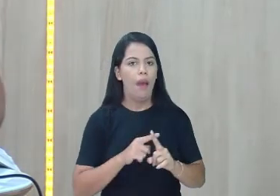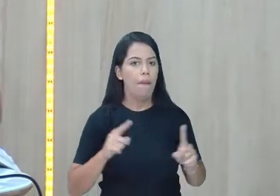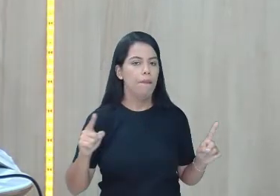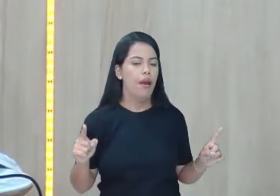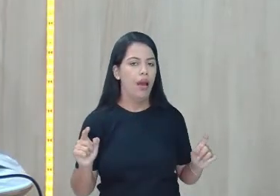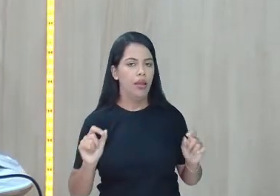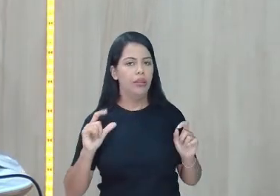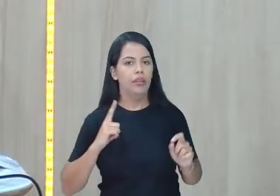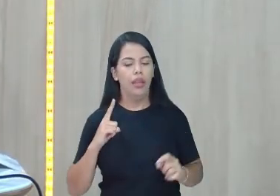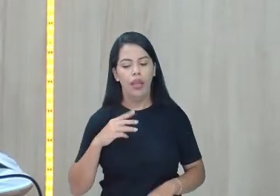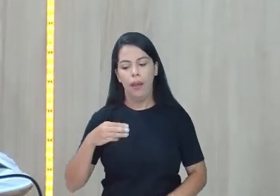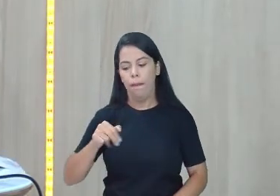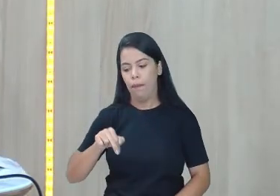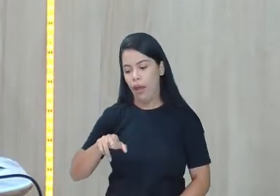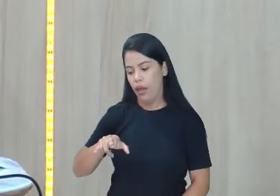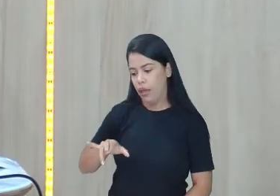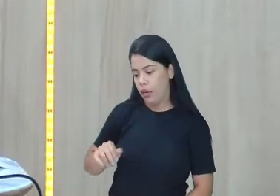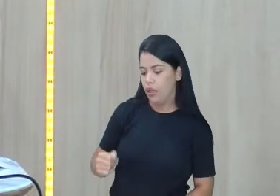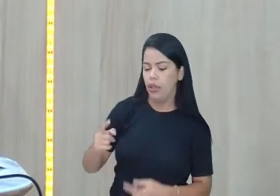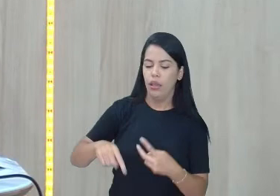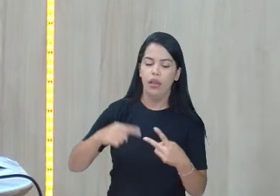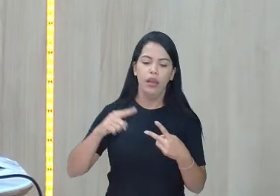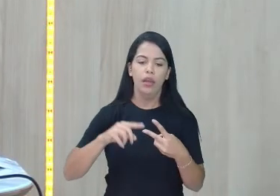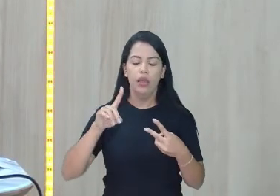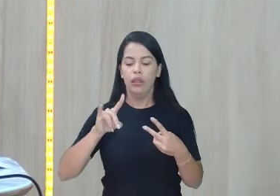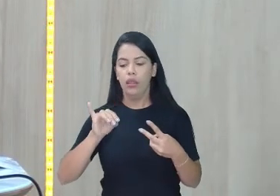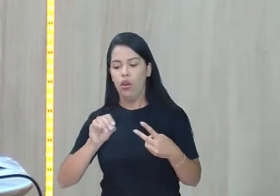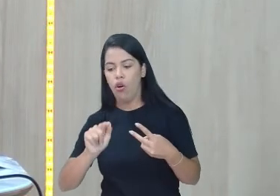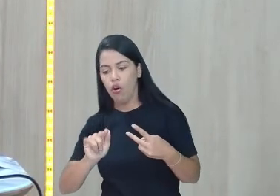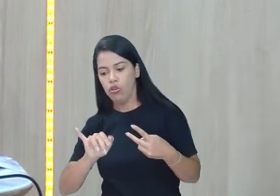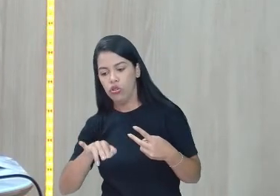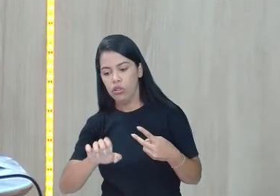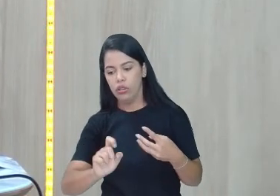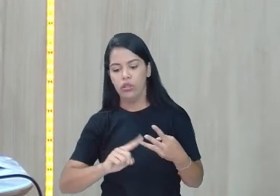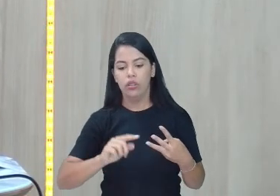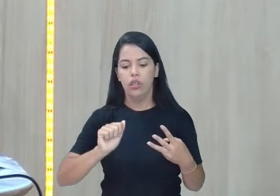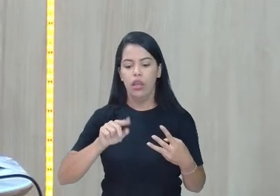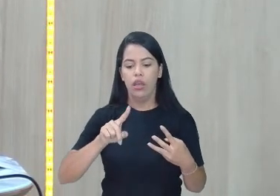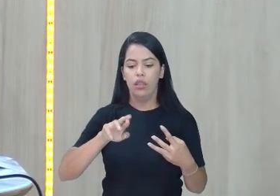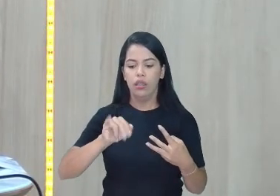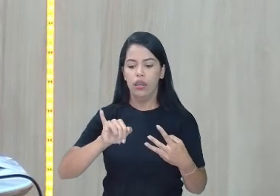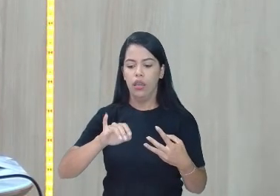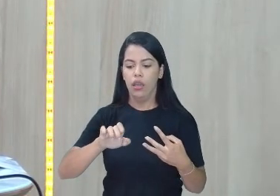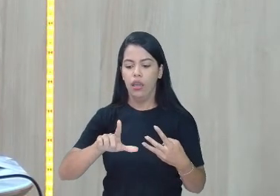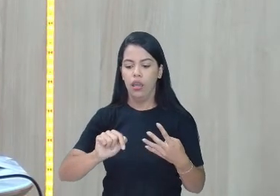gente tem Maria, Diógenes, Valesca, Adriele,